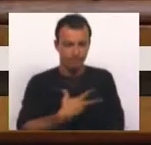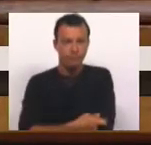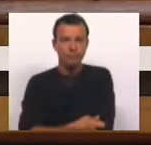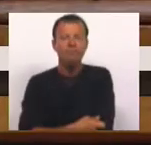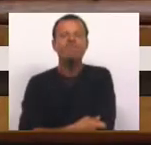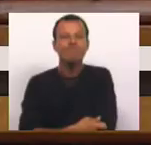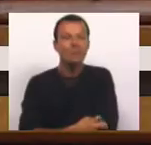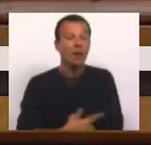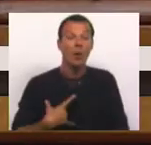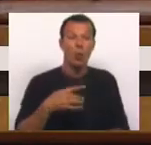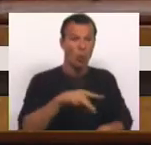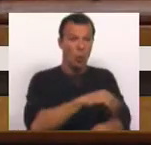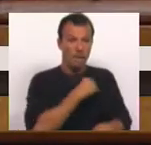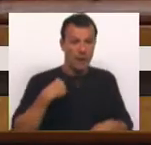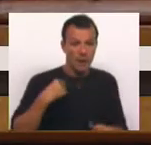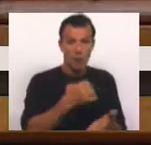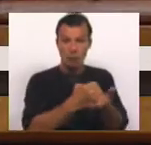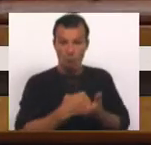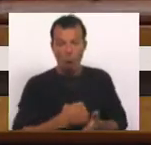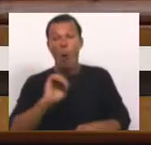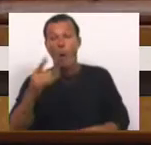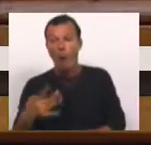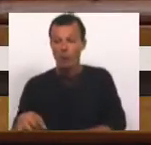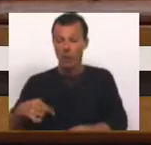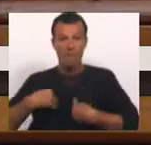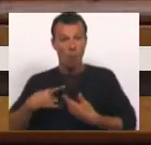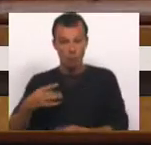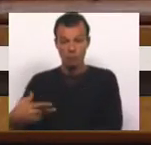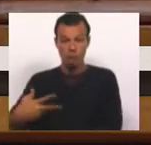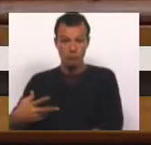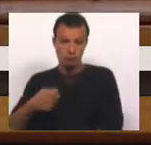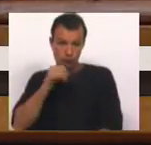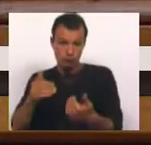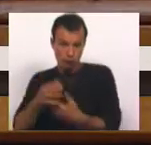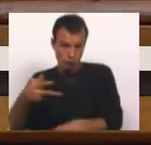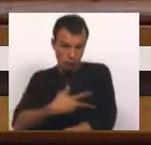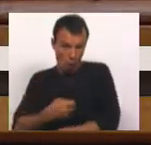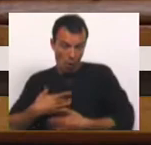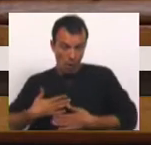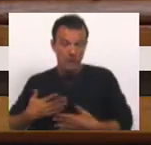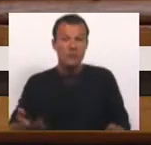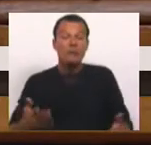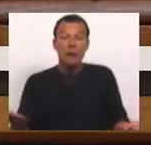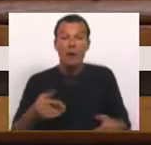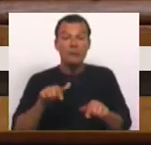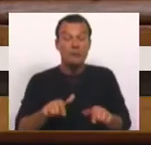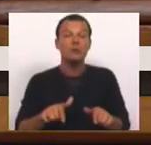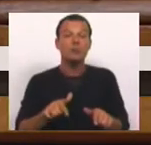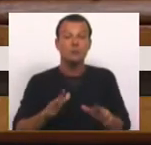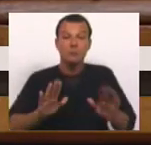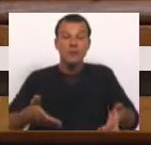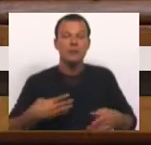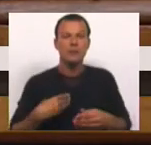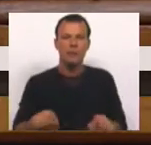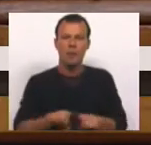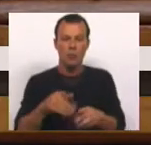doente, com assistência médica. Como se verifica, para os Verdes, a morte medicamente assistida, a pedido do doente, deve constituir